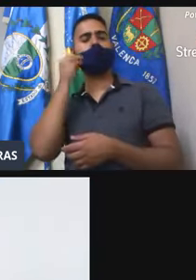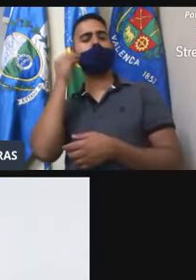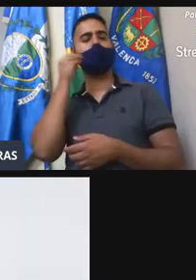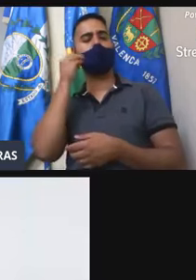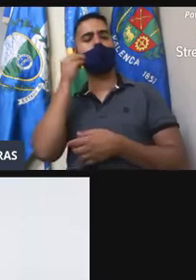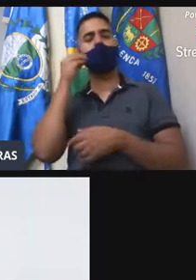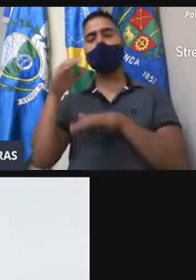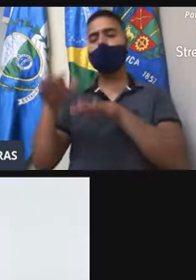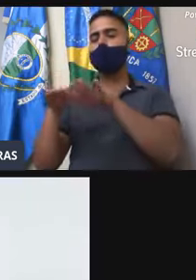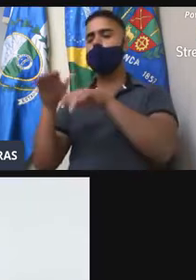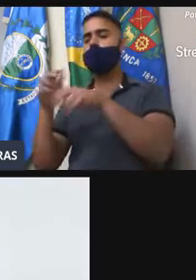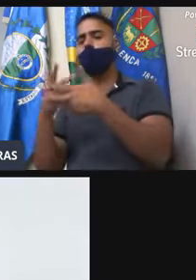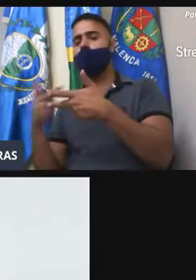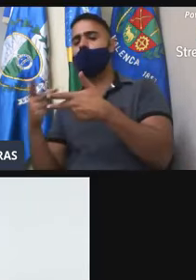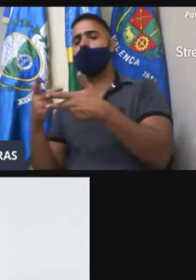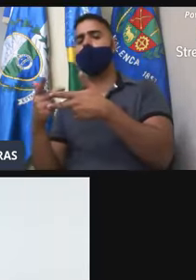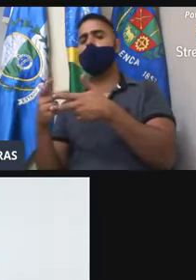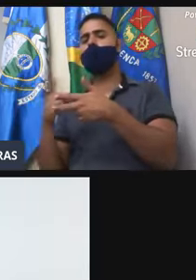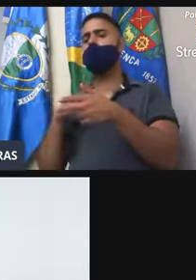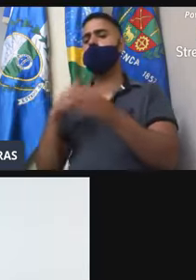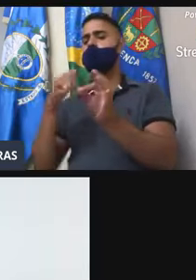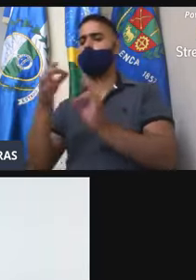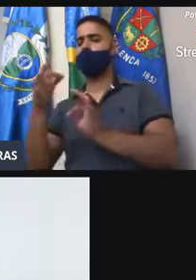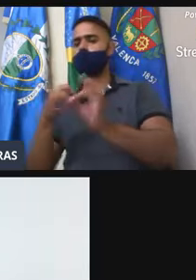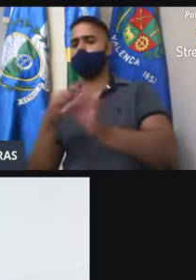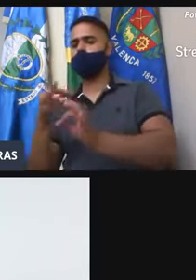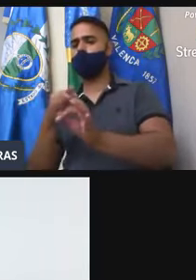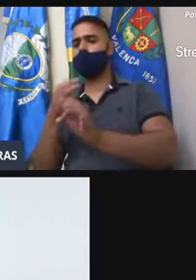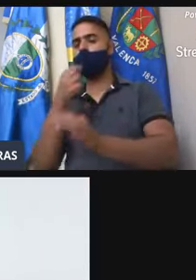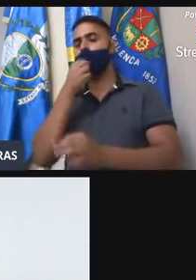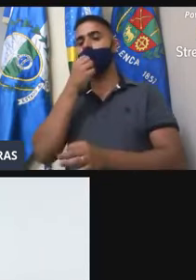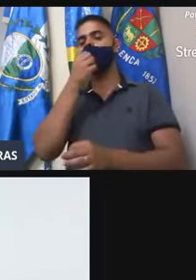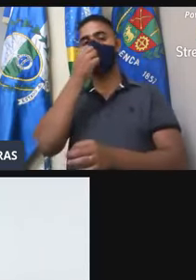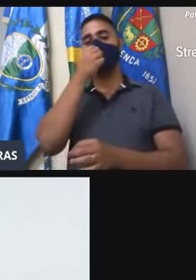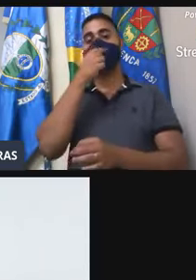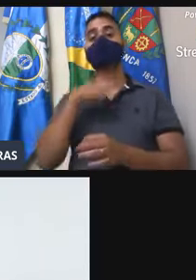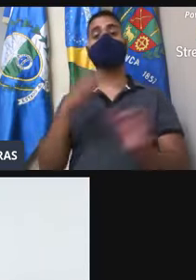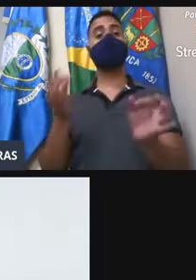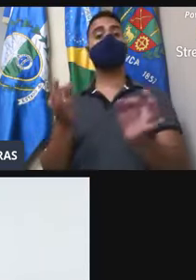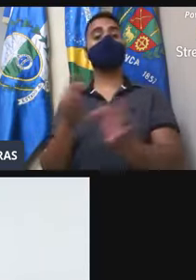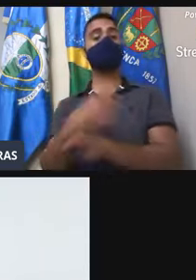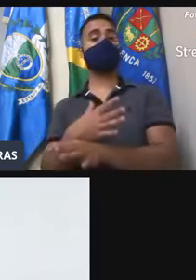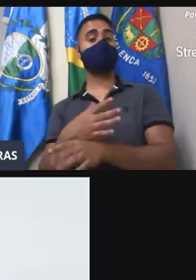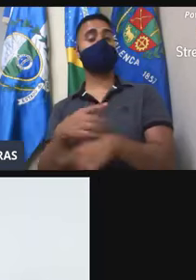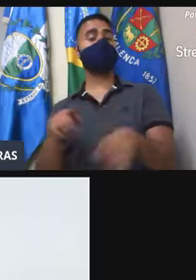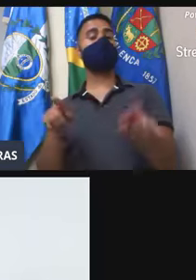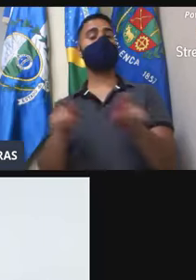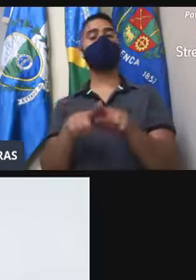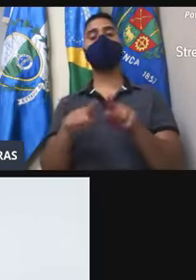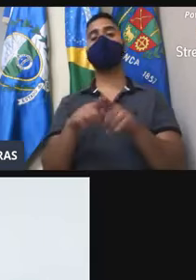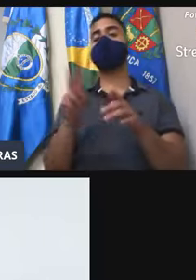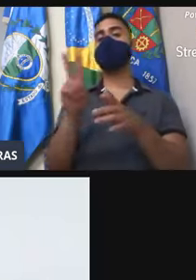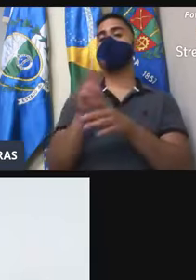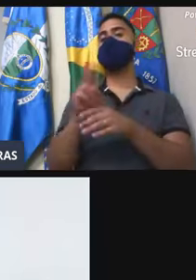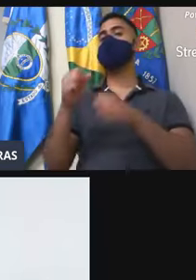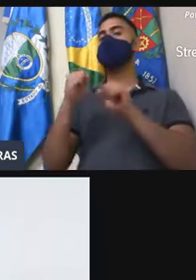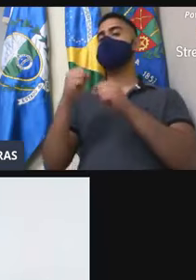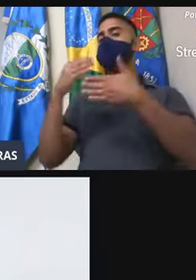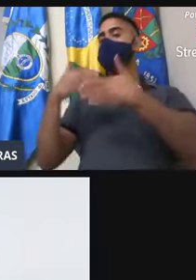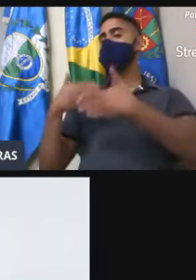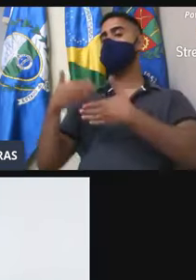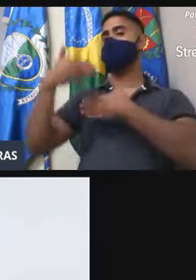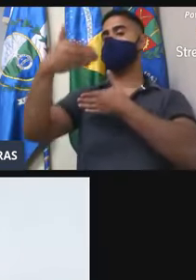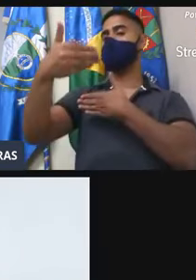esses recursos, estar atento a projetos, a estar preparado para que Valença possa sair na